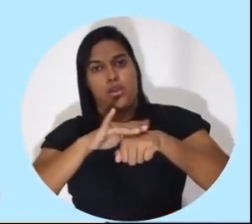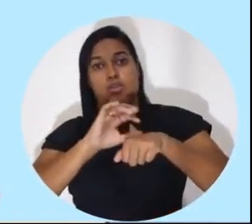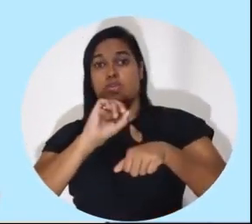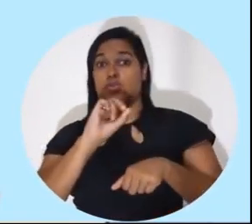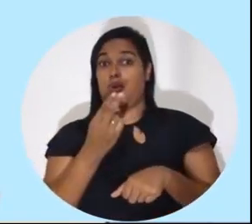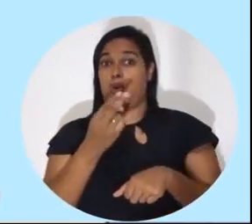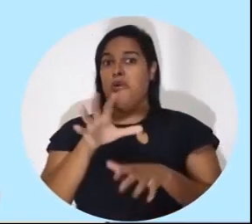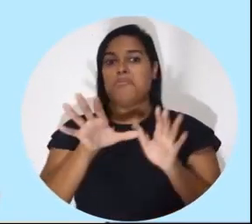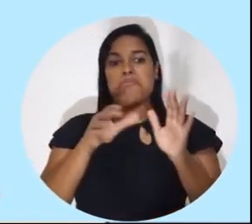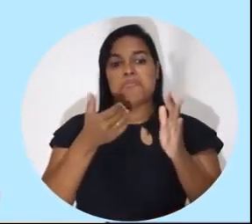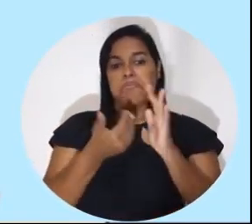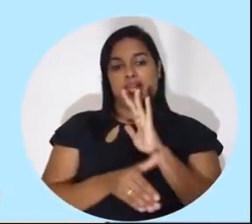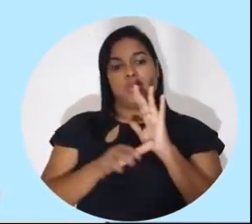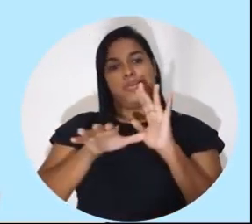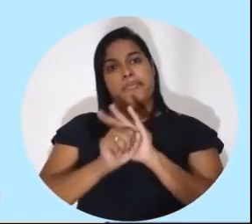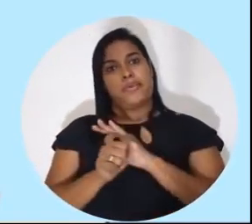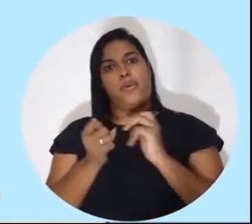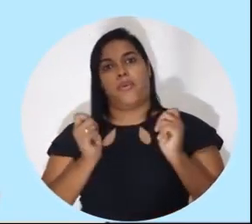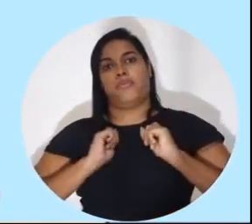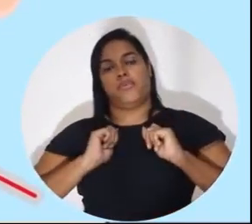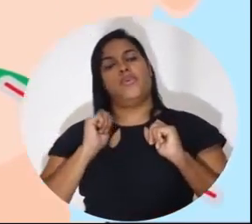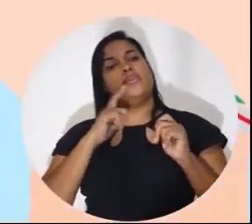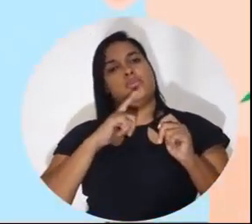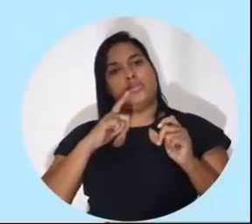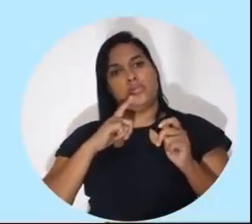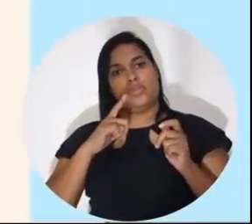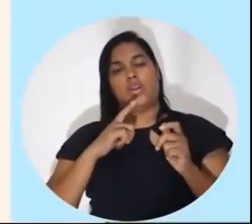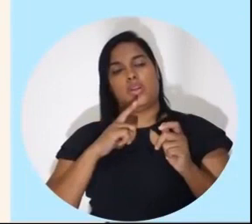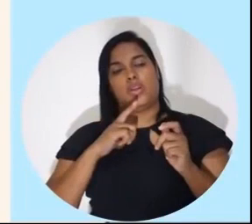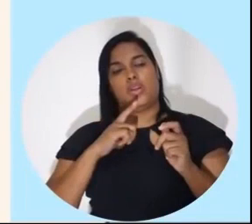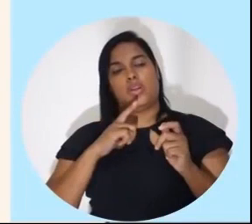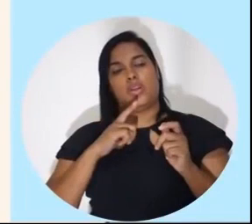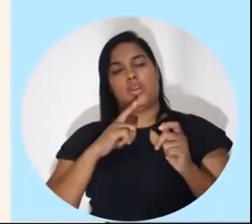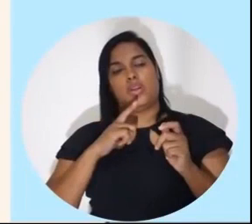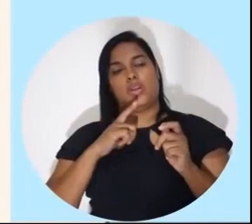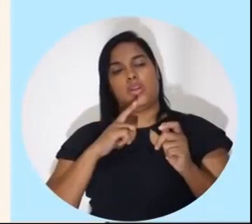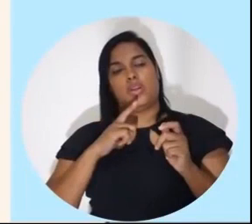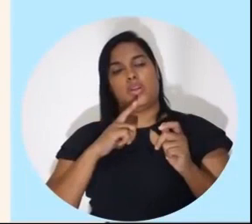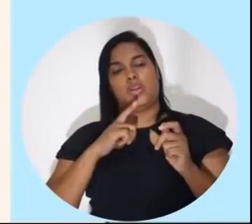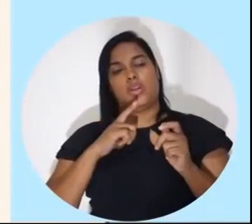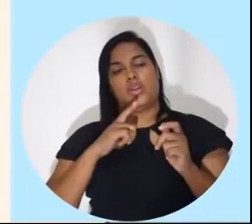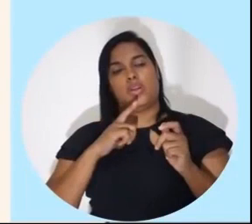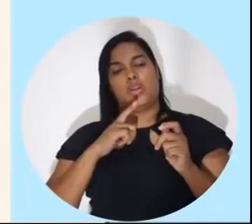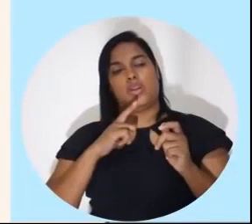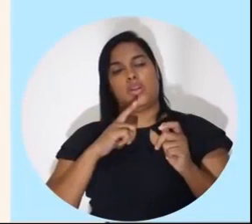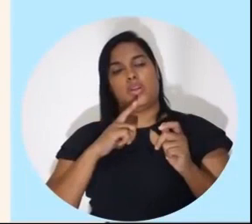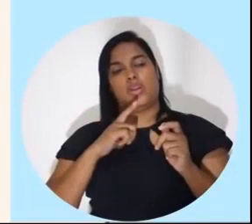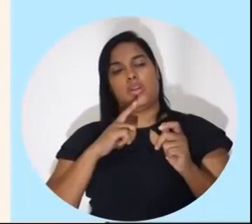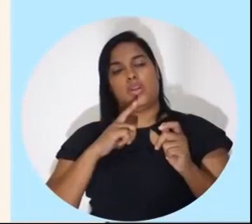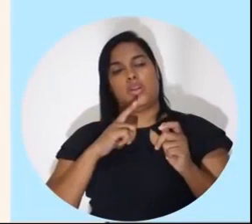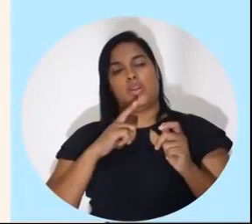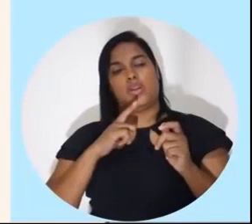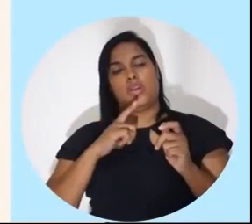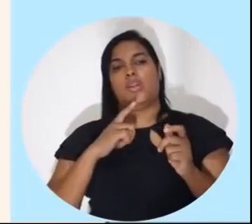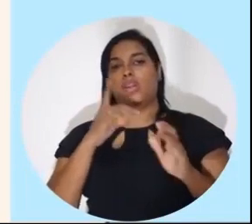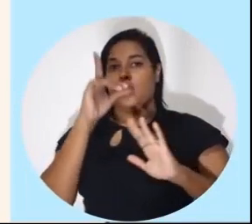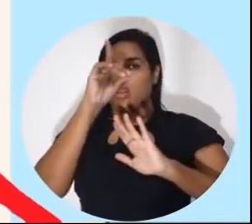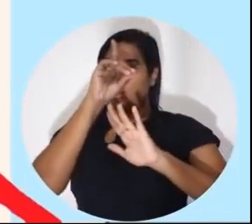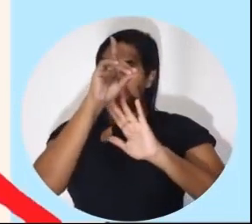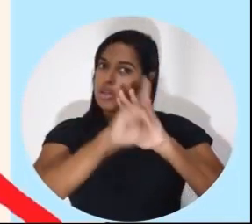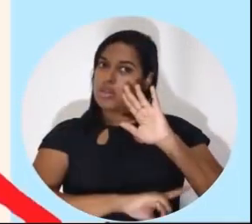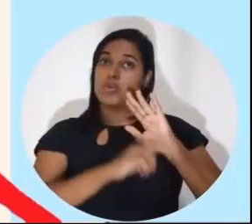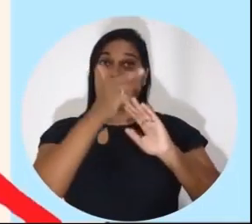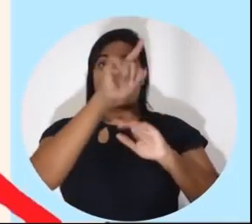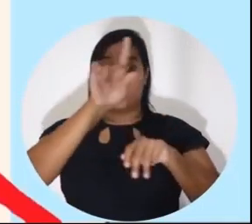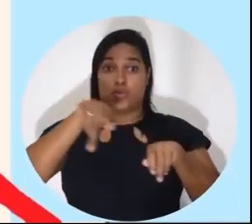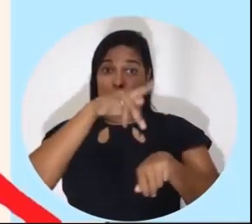se extraviar malas, etc., você terá uma cobertura. No centro da tela, ícone de hospital. Em